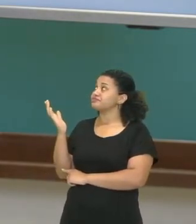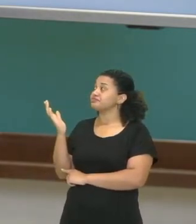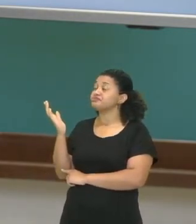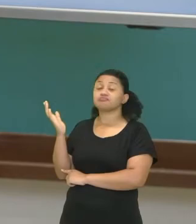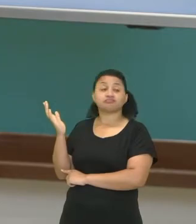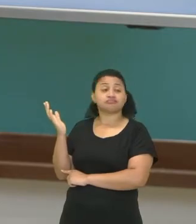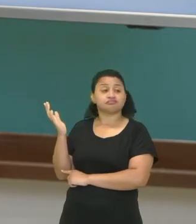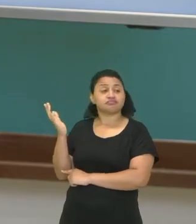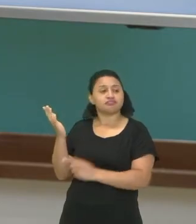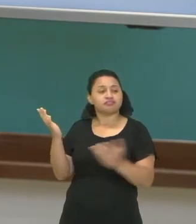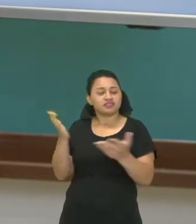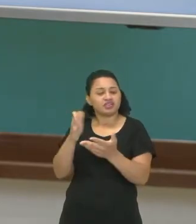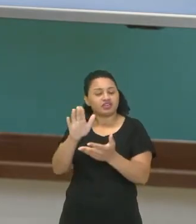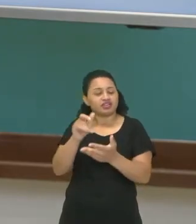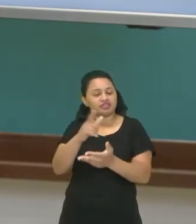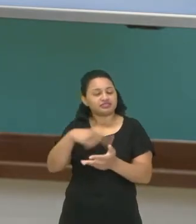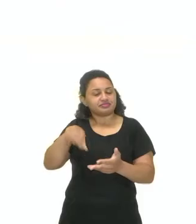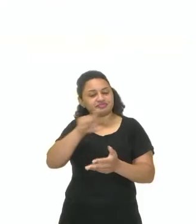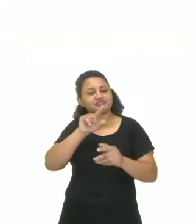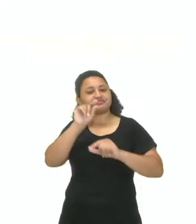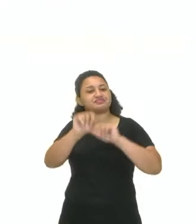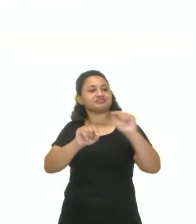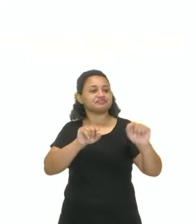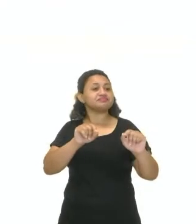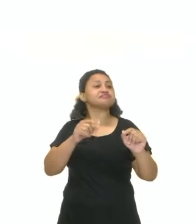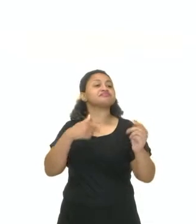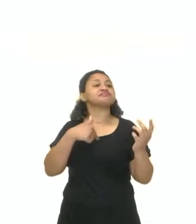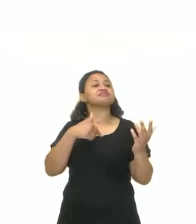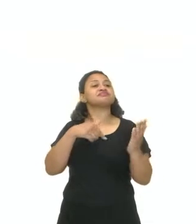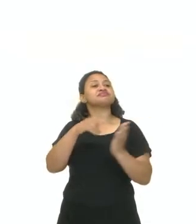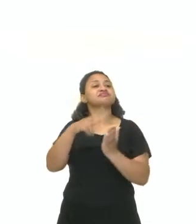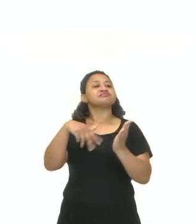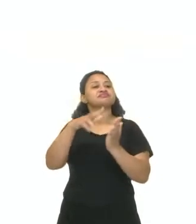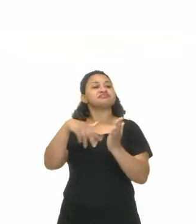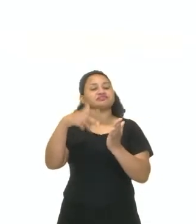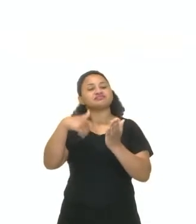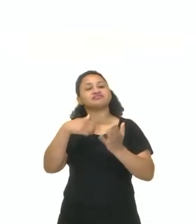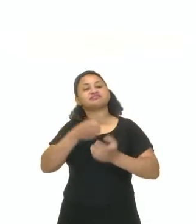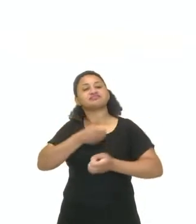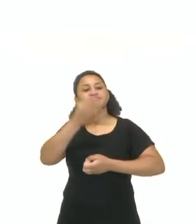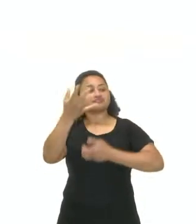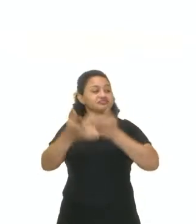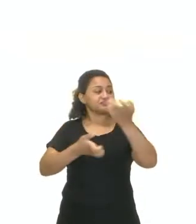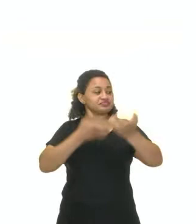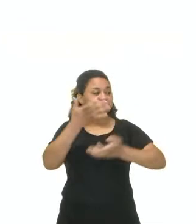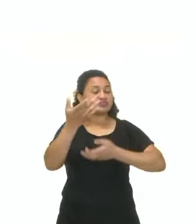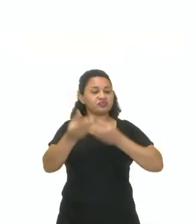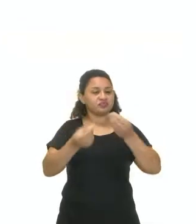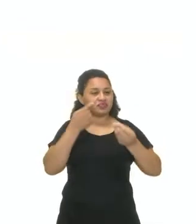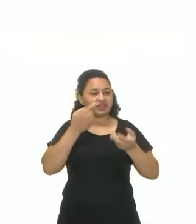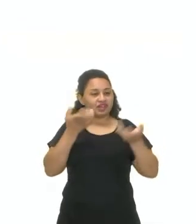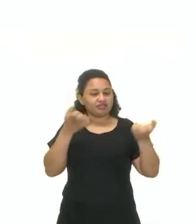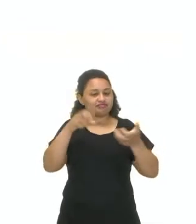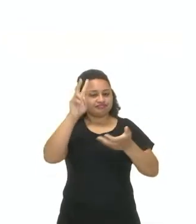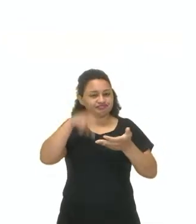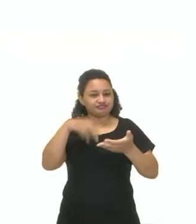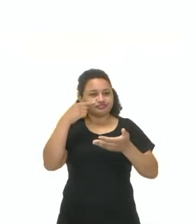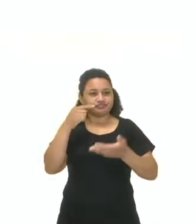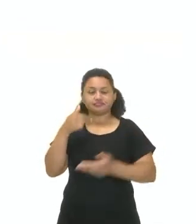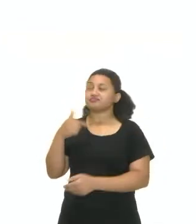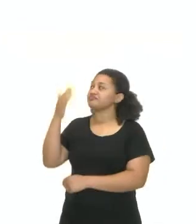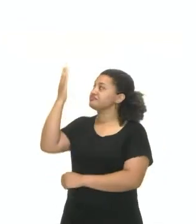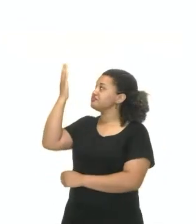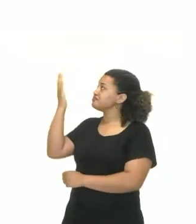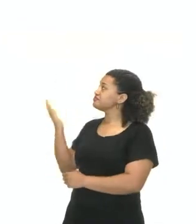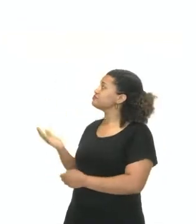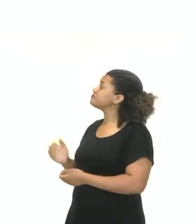a ouvir este poema agora comigo. Oh, eu quero viver, beber perfumes na flor silvestre, que embalsama